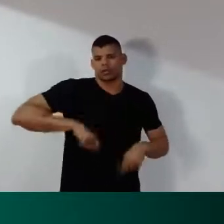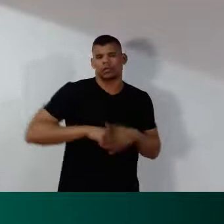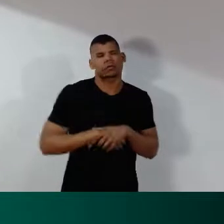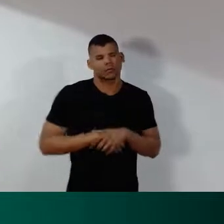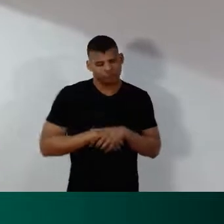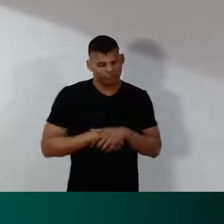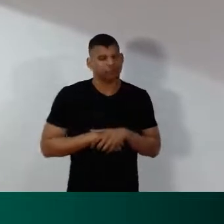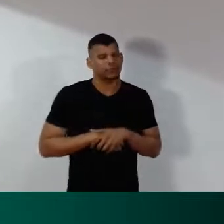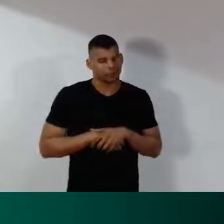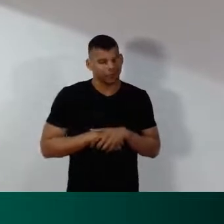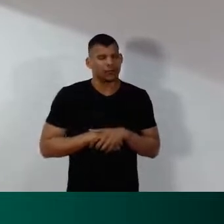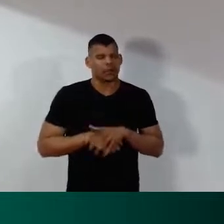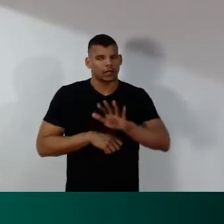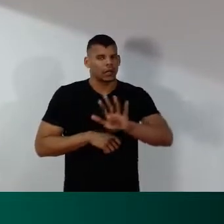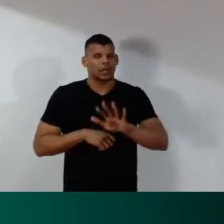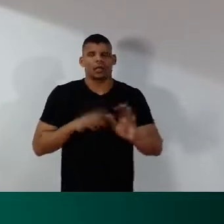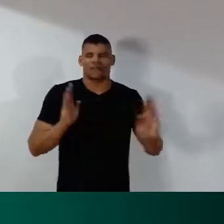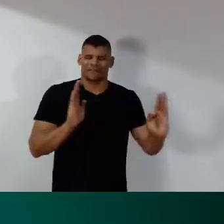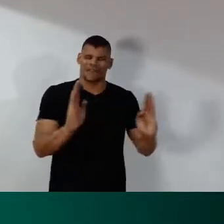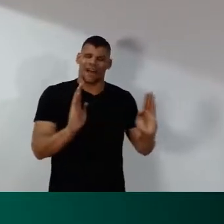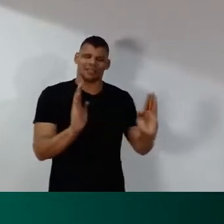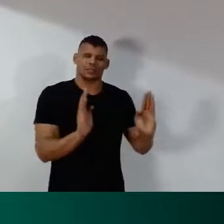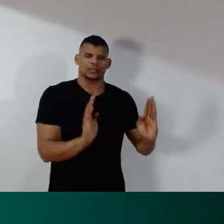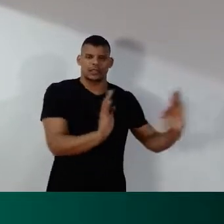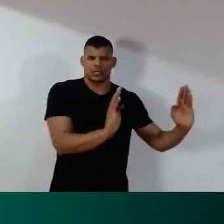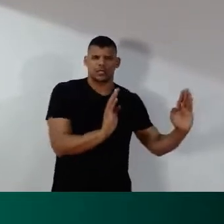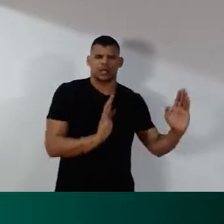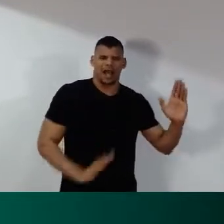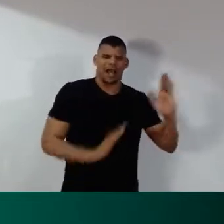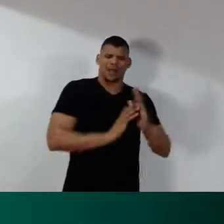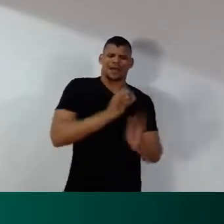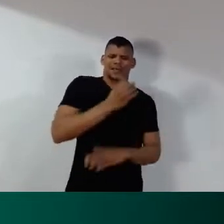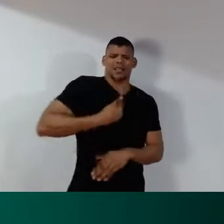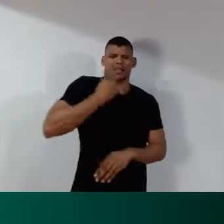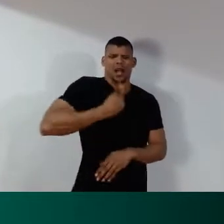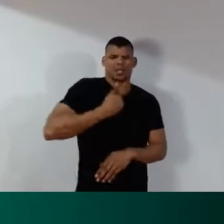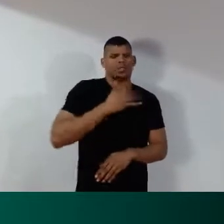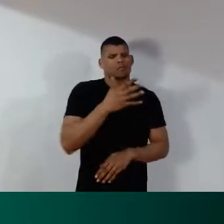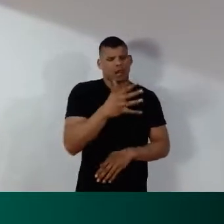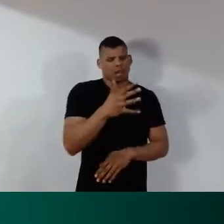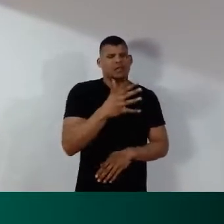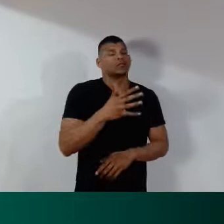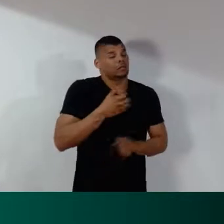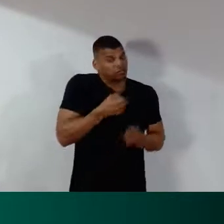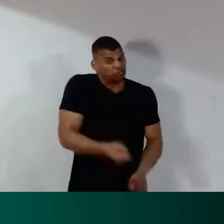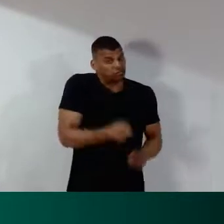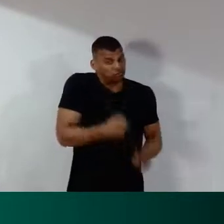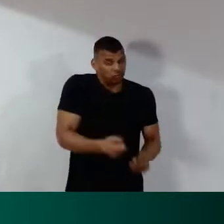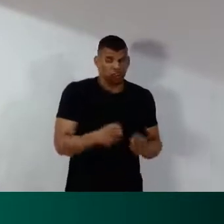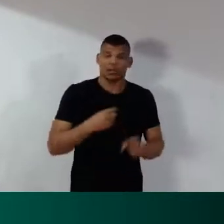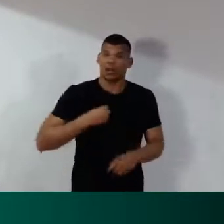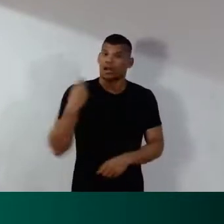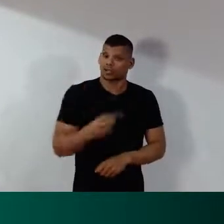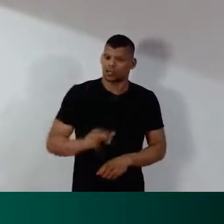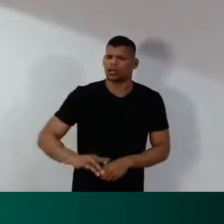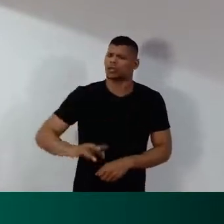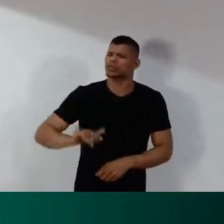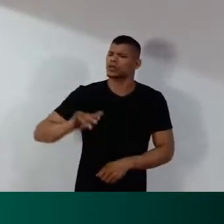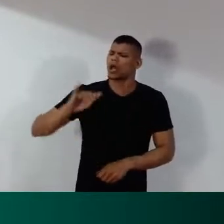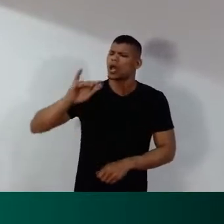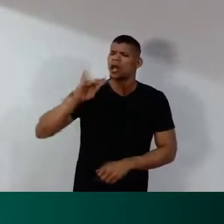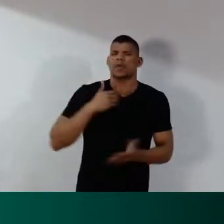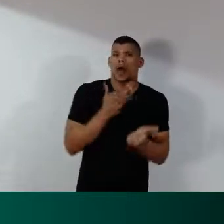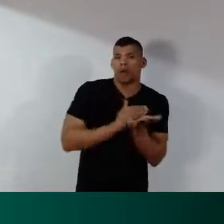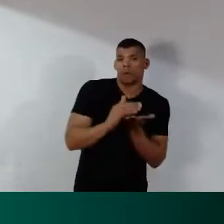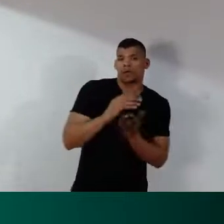então a minha fase com a fome Foi pesada eu tenho que a gente foi crescendo comecei a